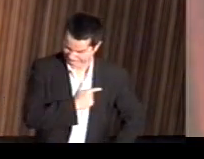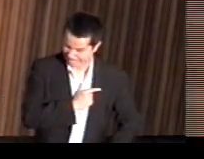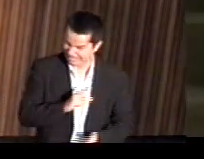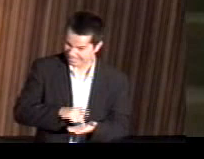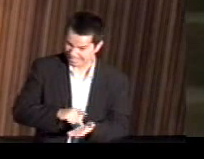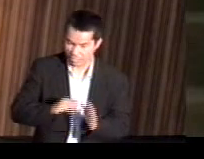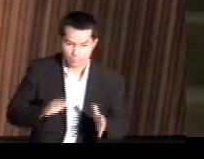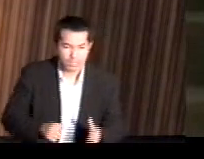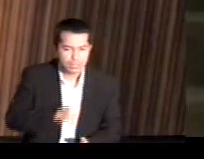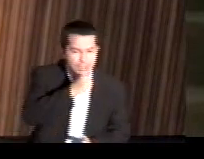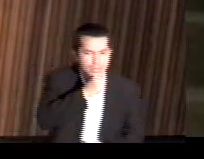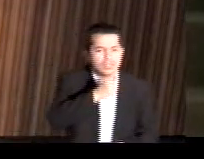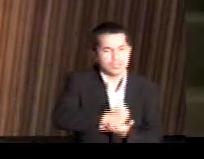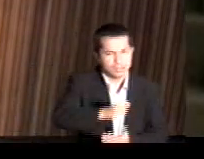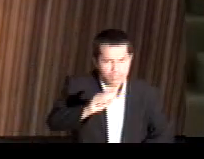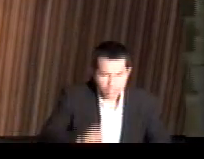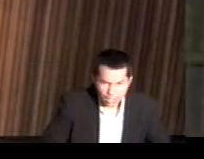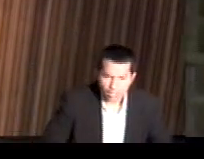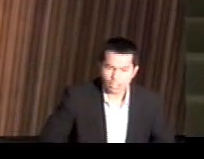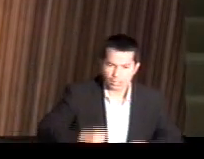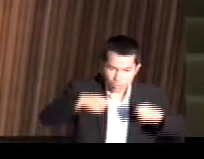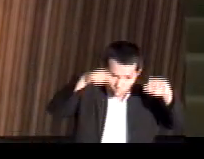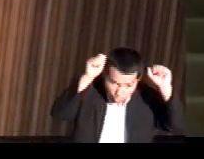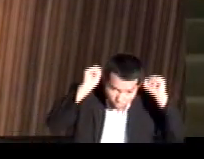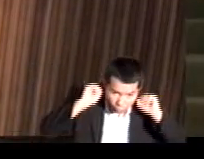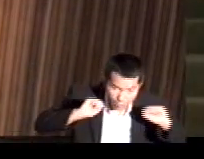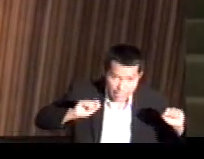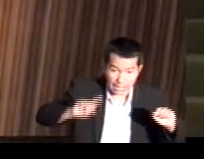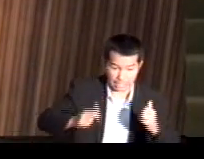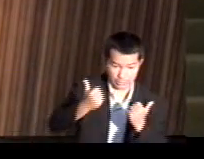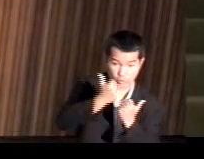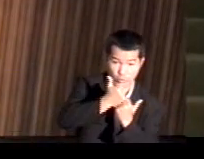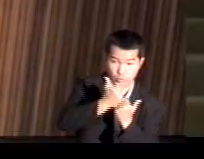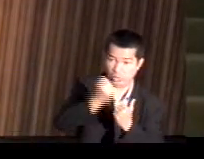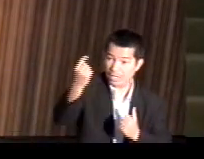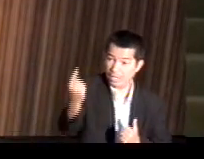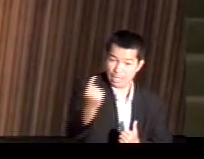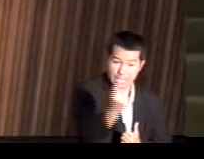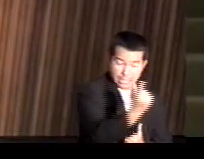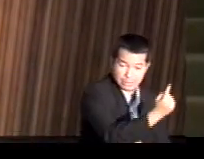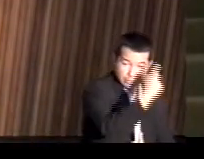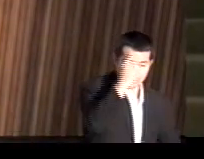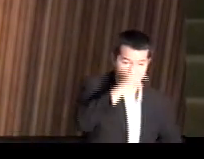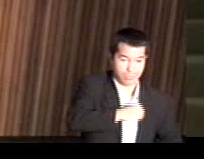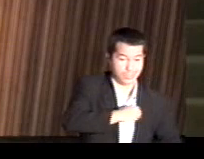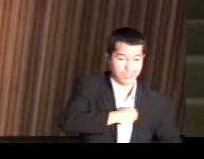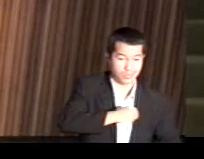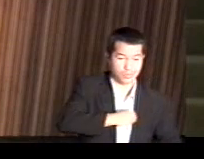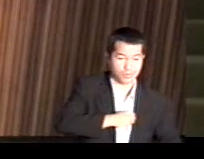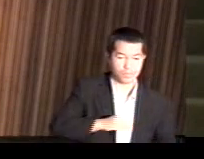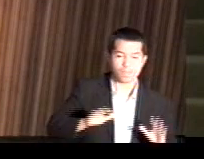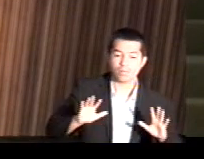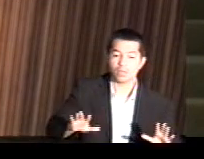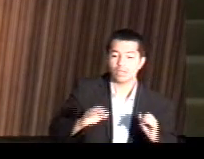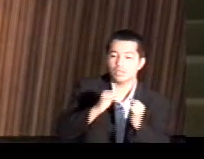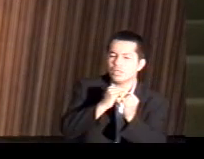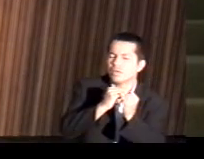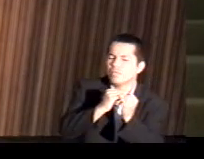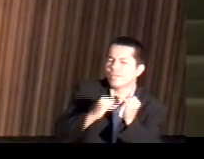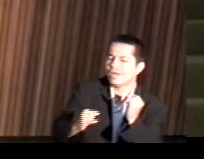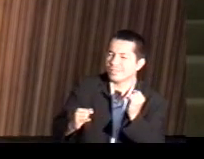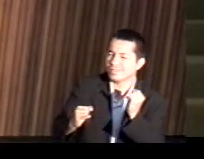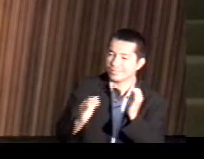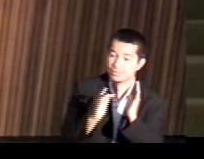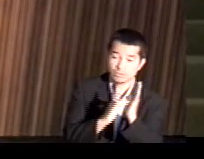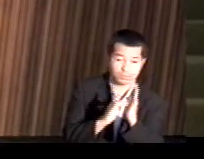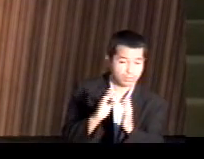então vem João Batista e diz assim: Jesus é o Cordeiro de Deus que tira o pecado do mundo. Está